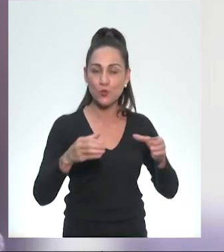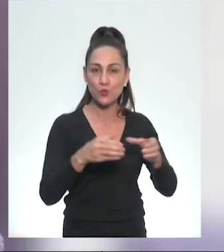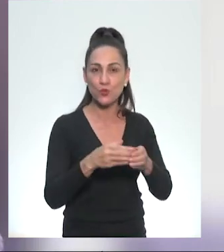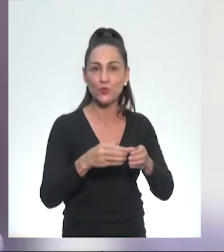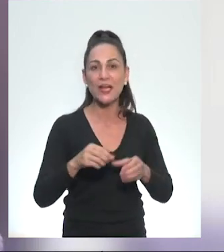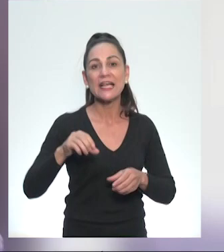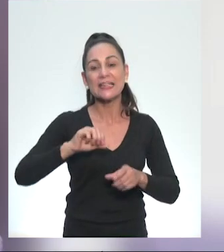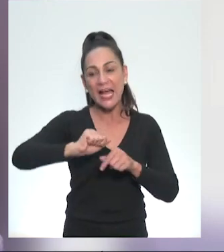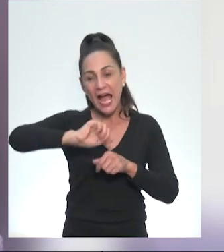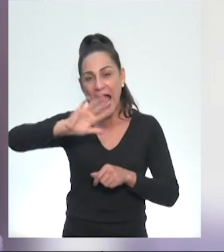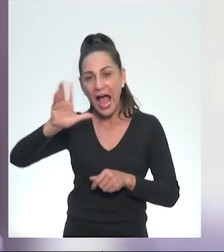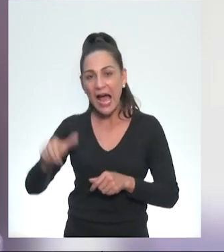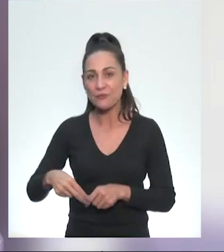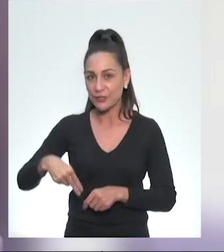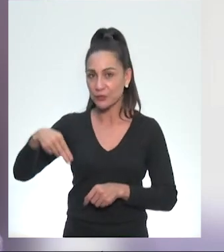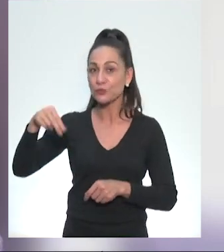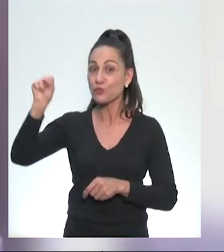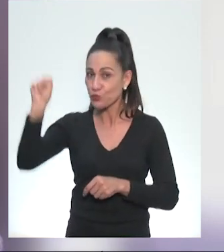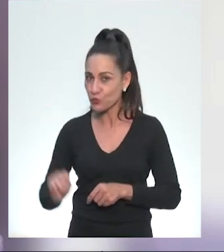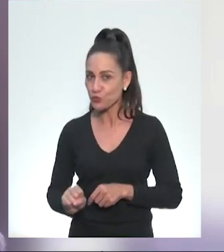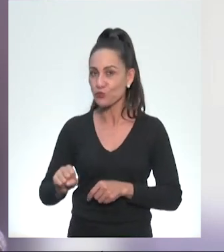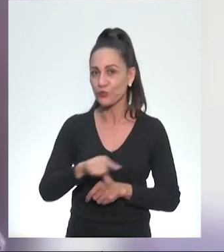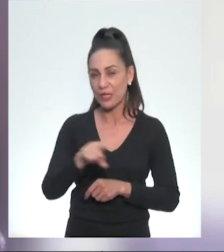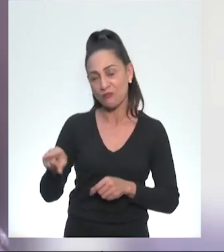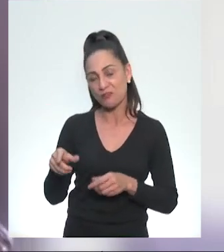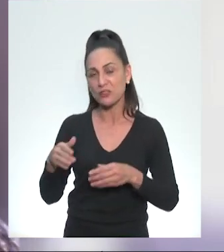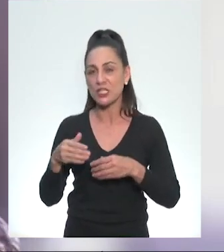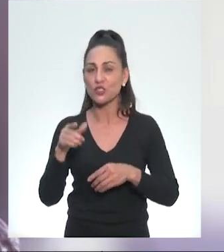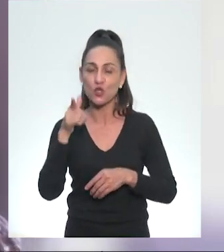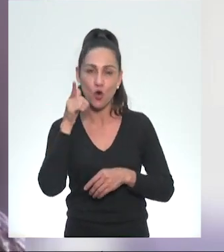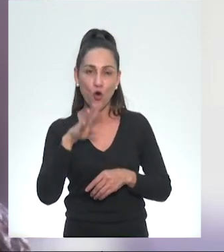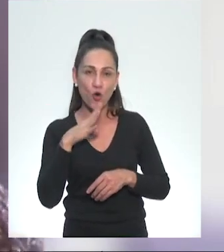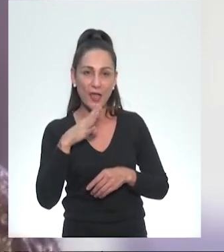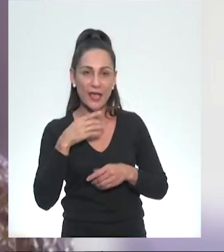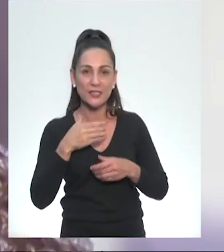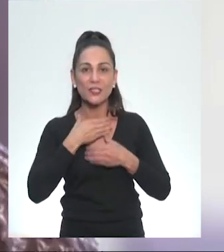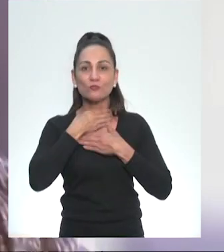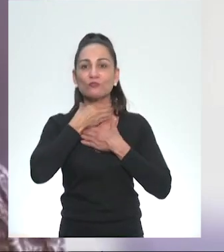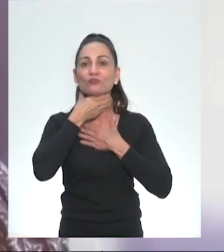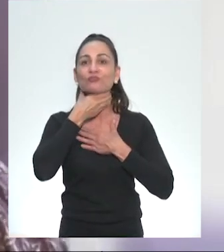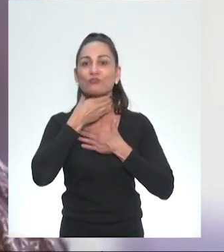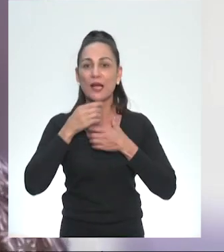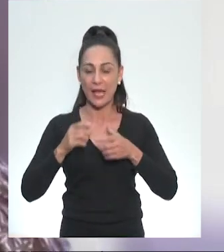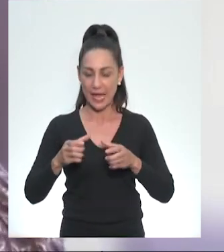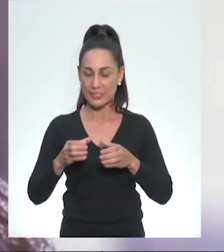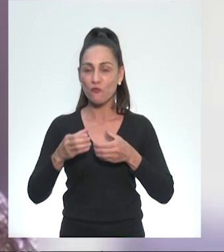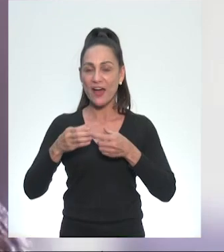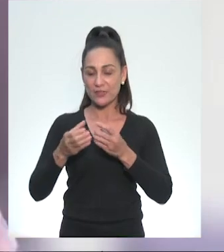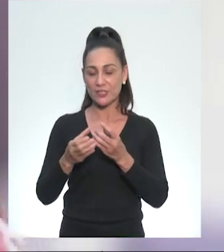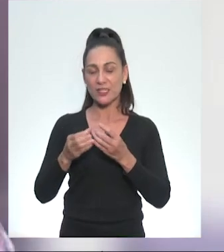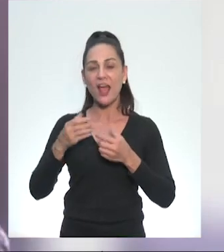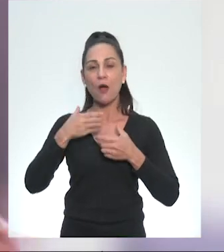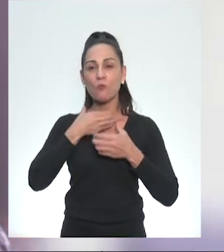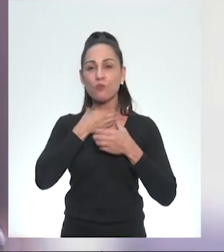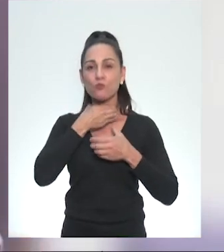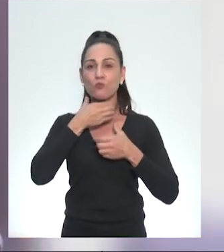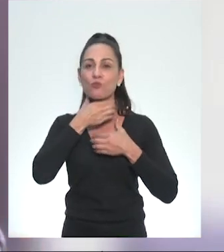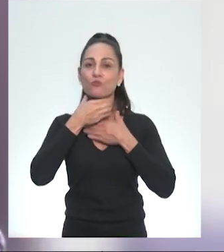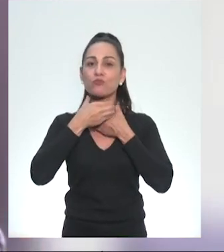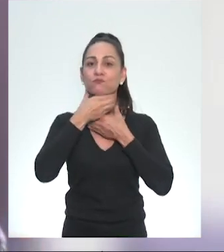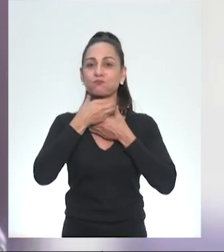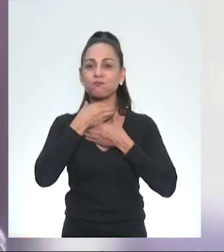Nandebele, na África do Sul, que talvez esses vocês conheçam um pouquinho mais, sabe quando a gente vê aqueles vários anéis no pescoço, né? Essa história